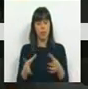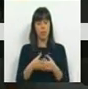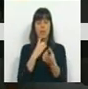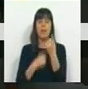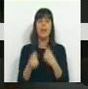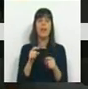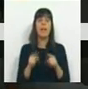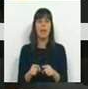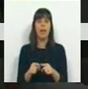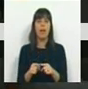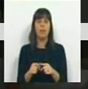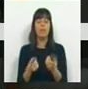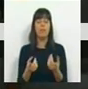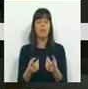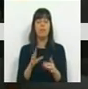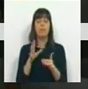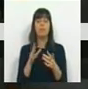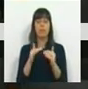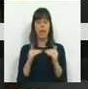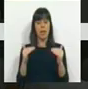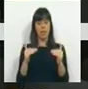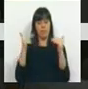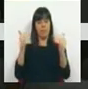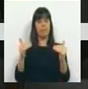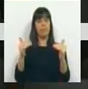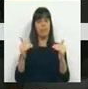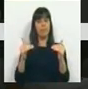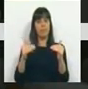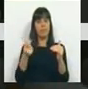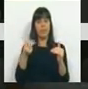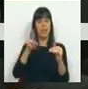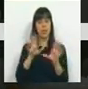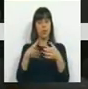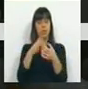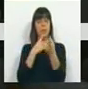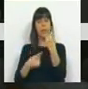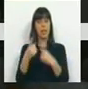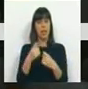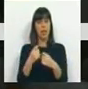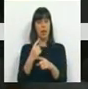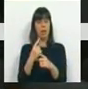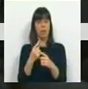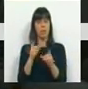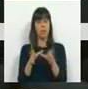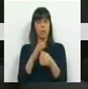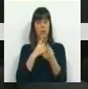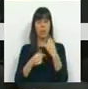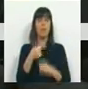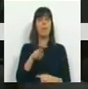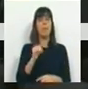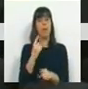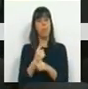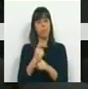comissão de inquérito atinja o patamar que a anterior comissão de inquérito, a do comissão de inquérito do